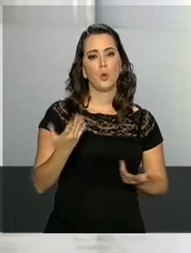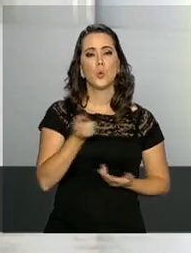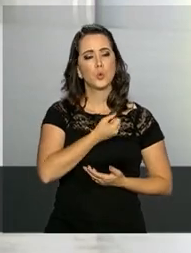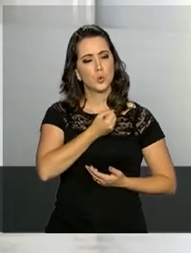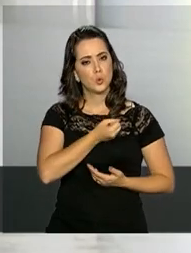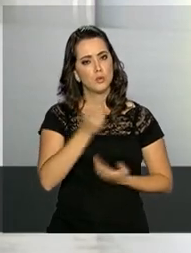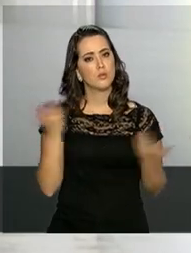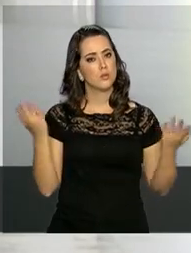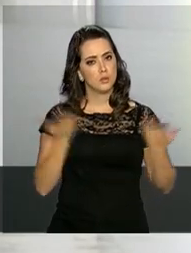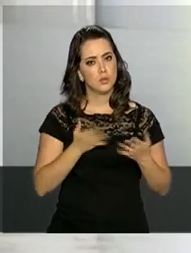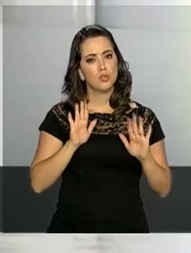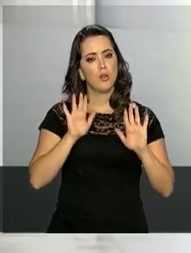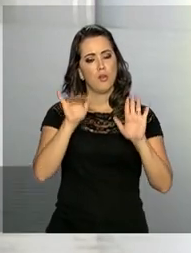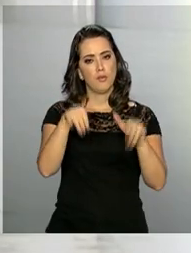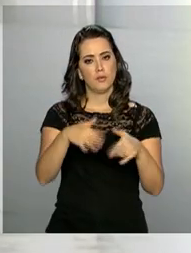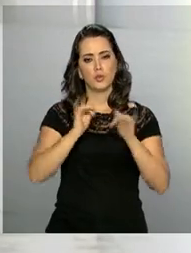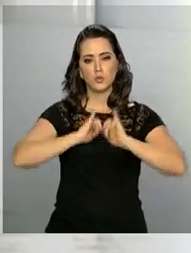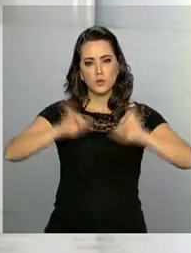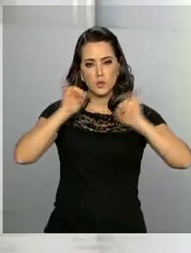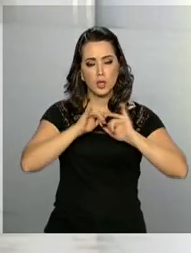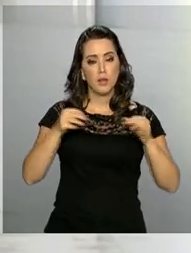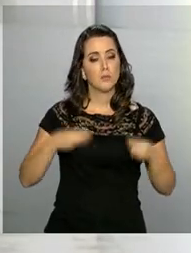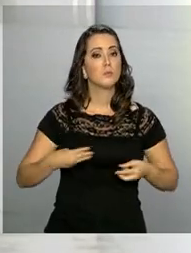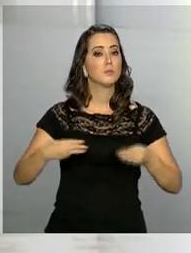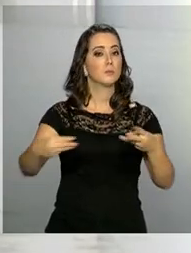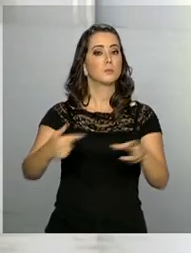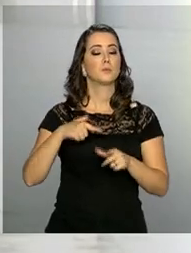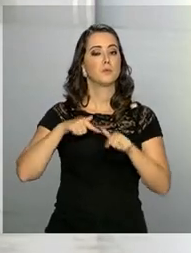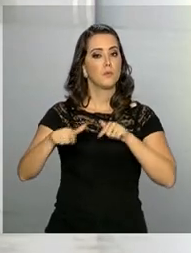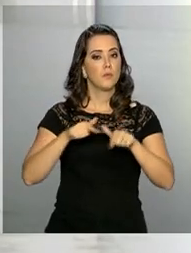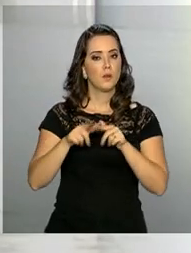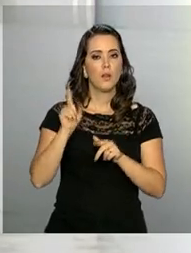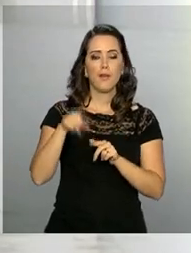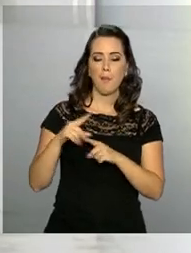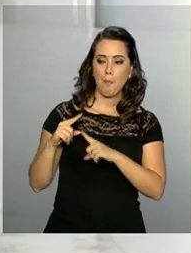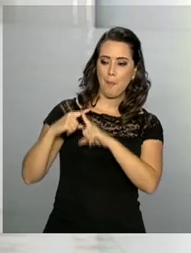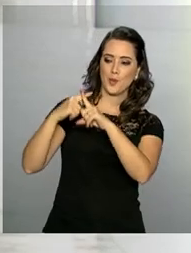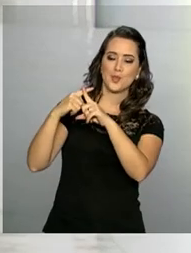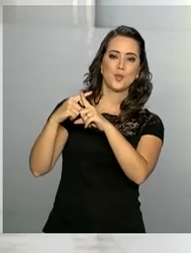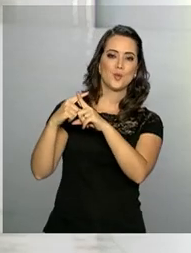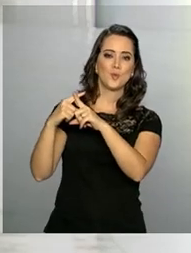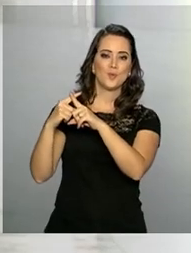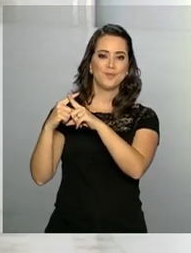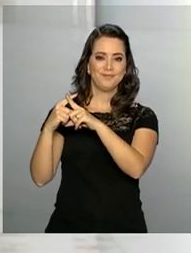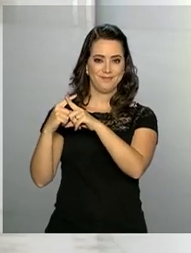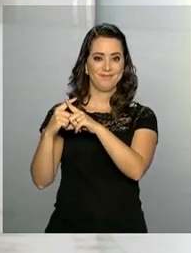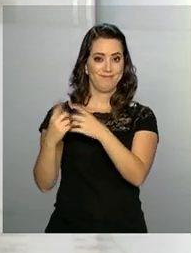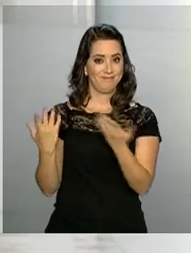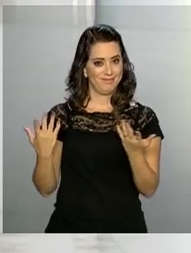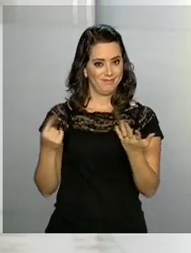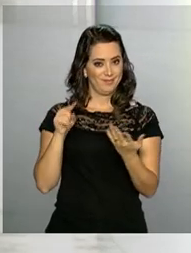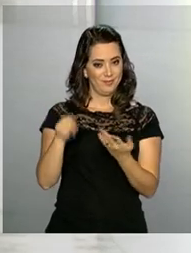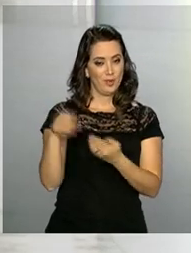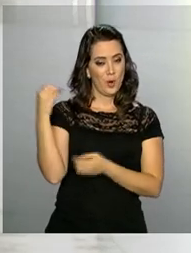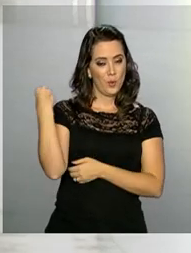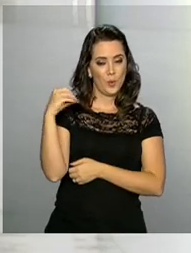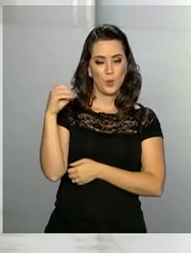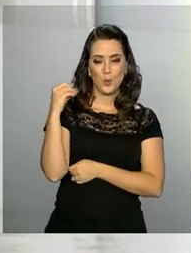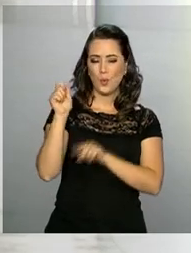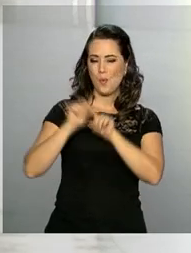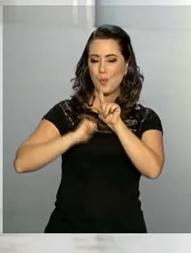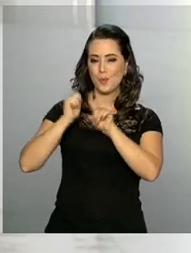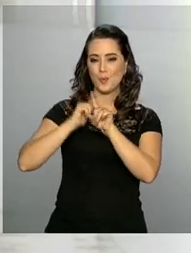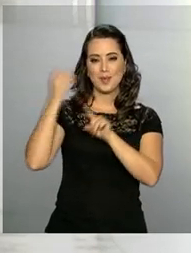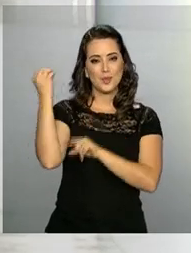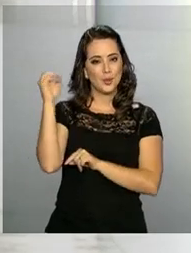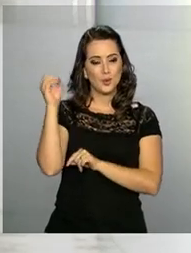dados acabaram de ser divulgados pelo Ministério do Trabalho e eles são positivos, viu? Segundo o CAGED, outubro fechou com